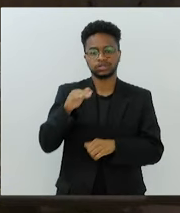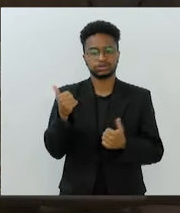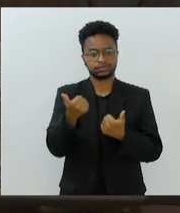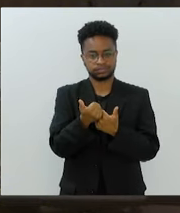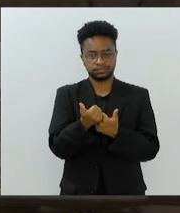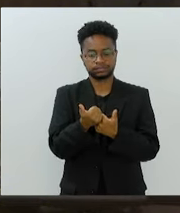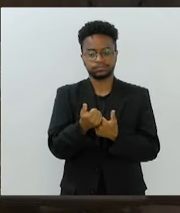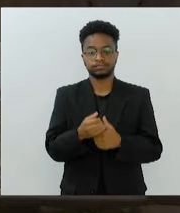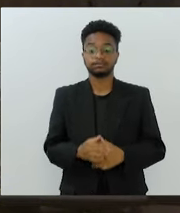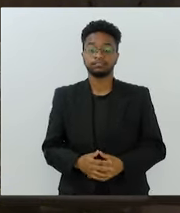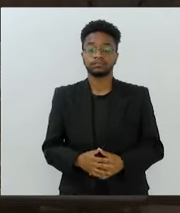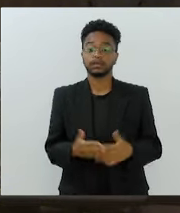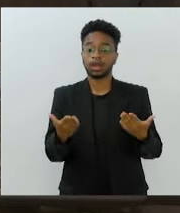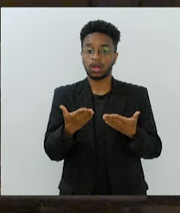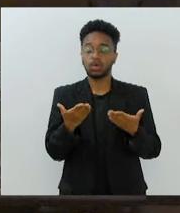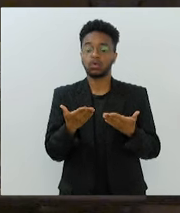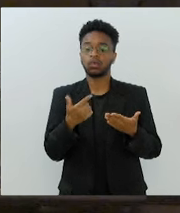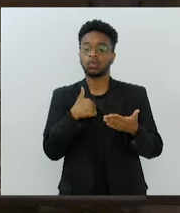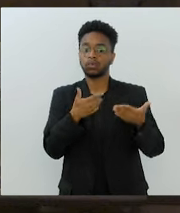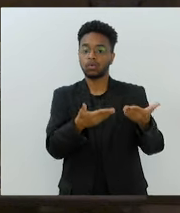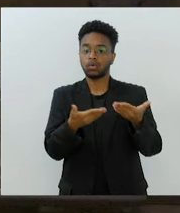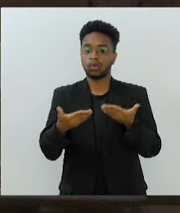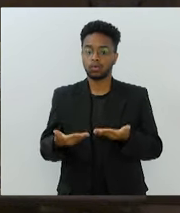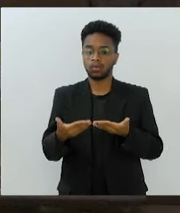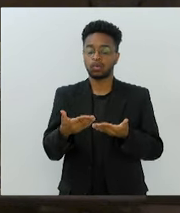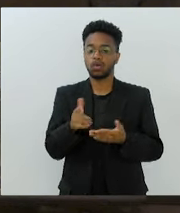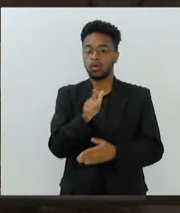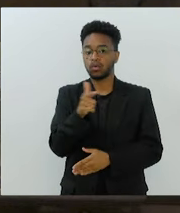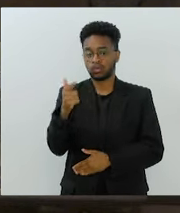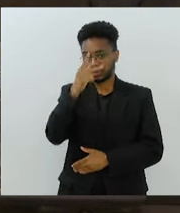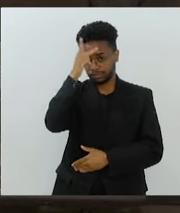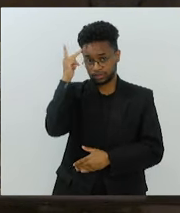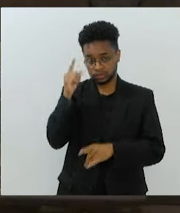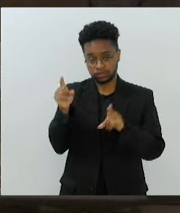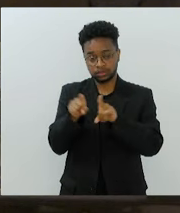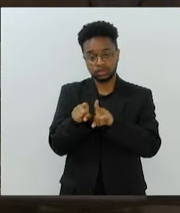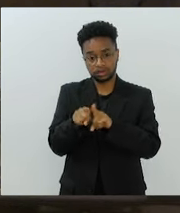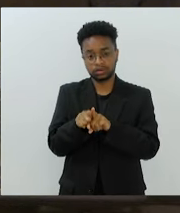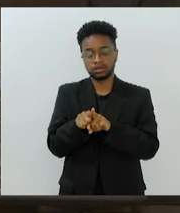vamos chamar então agora outra pessoa que vai